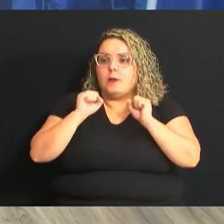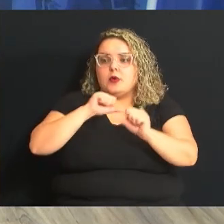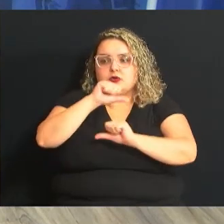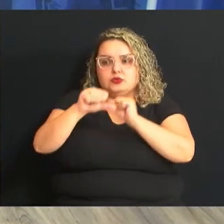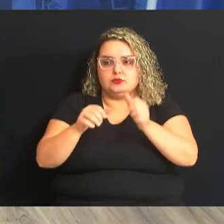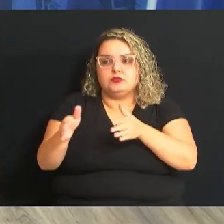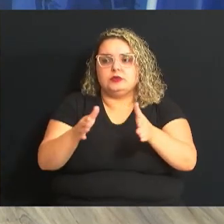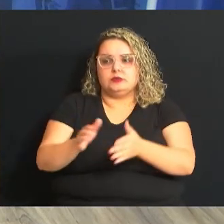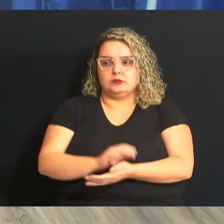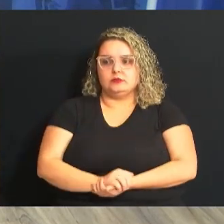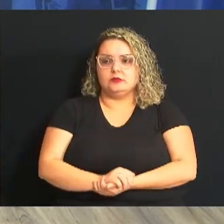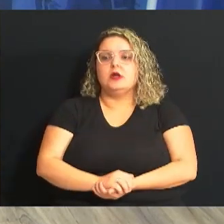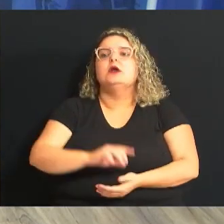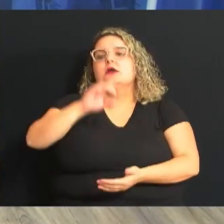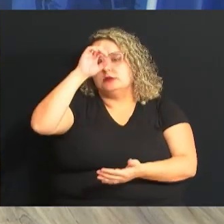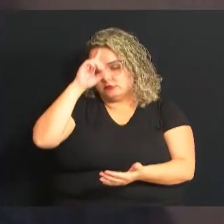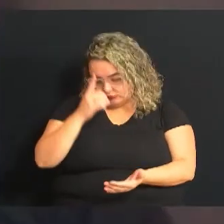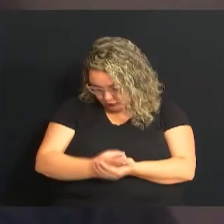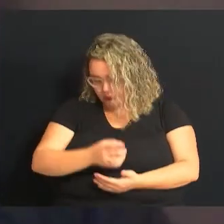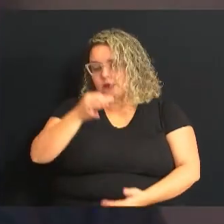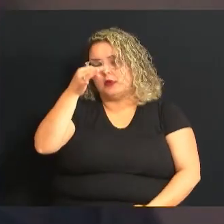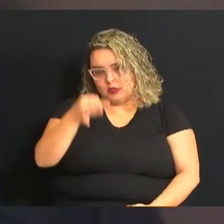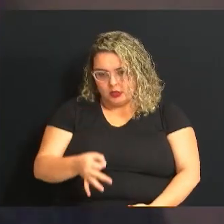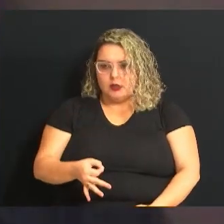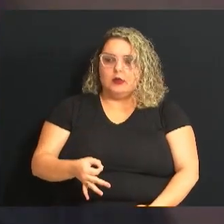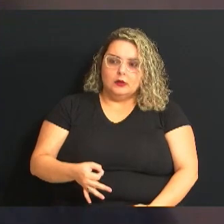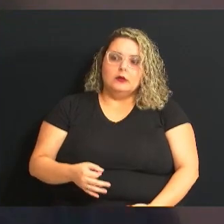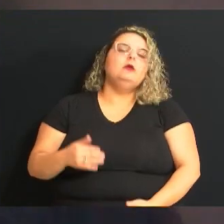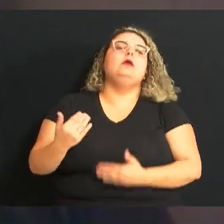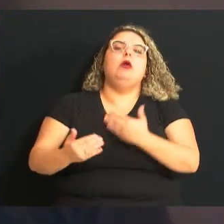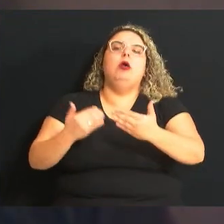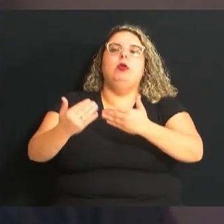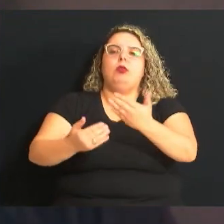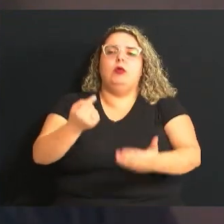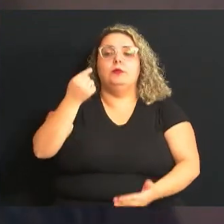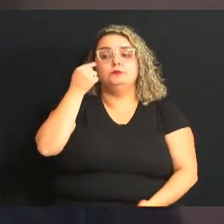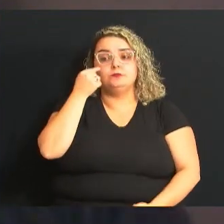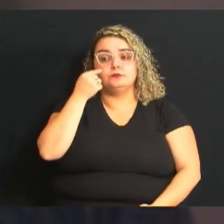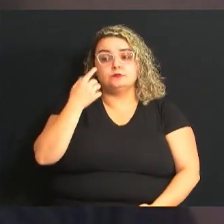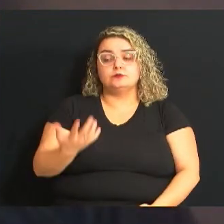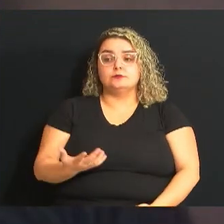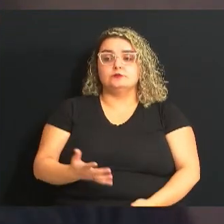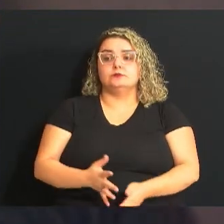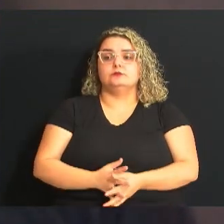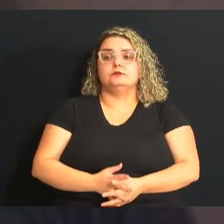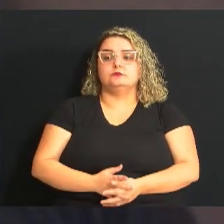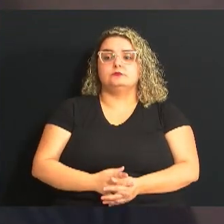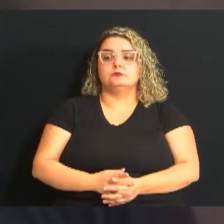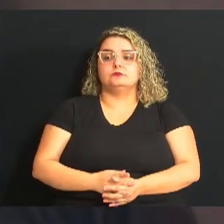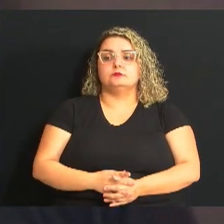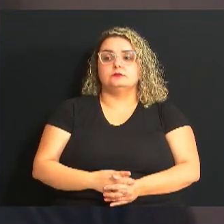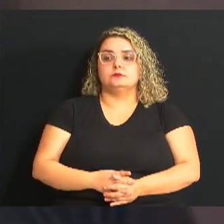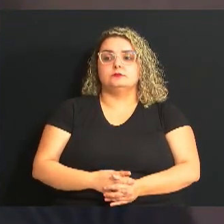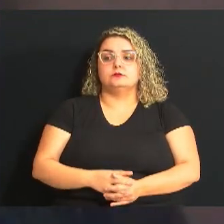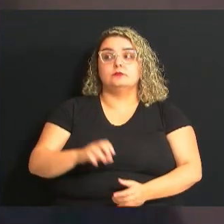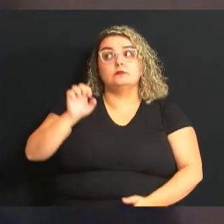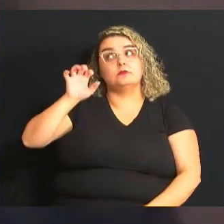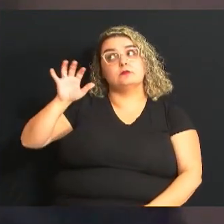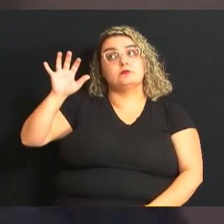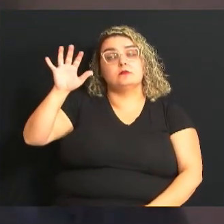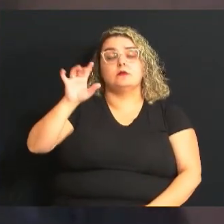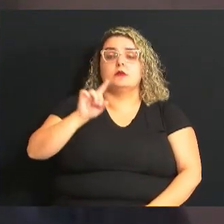eles? Olha, o que eu vejo é que esse tema não é um tema que vamos